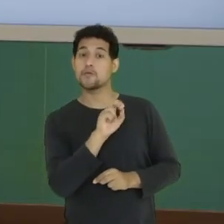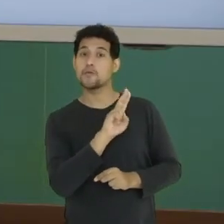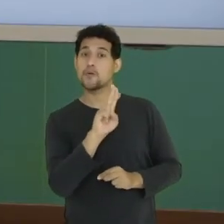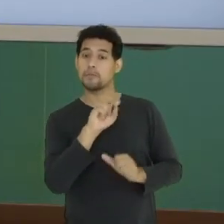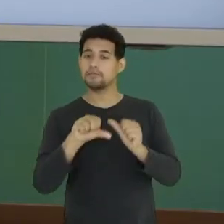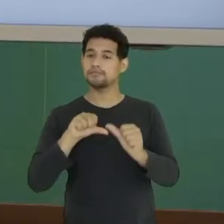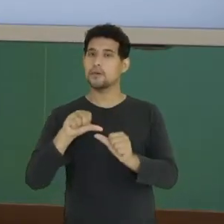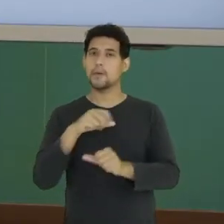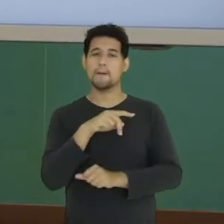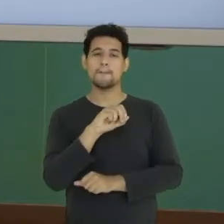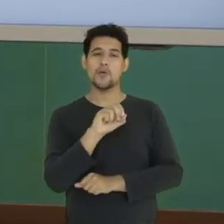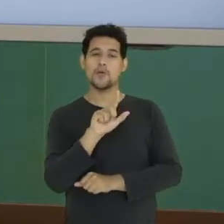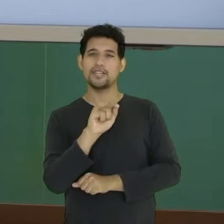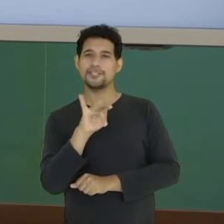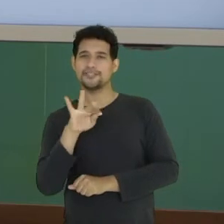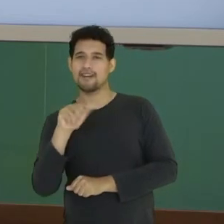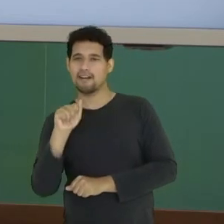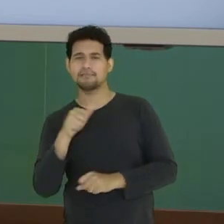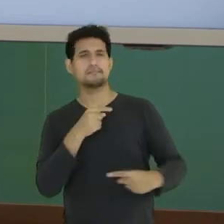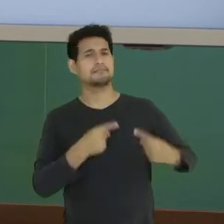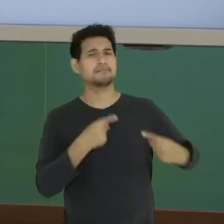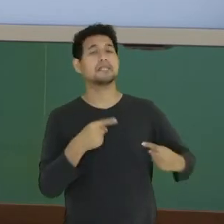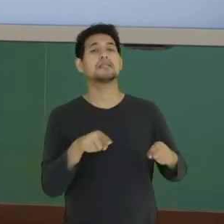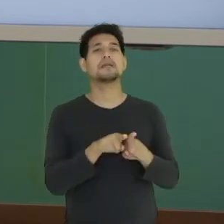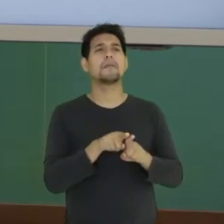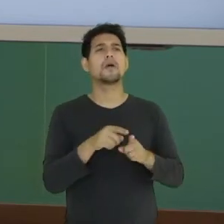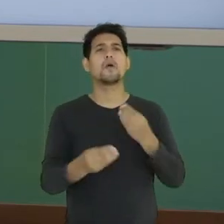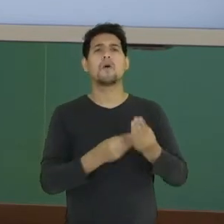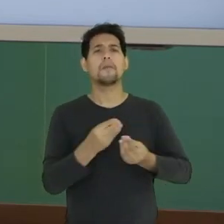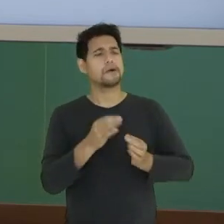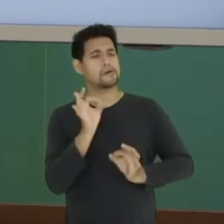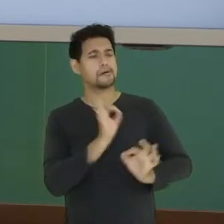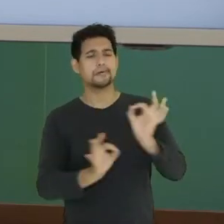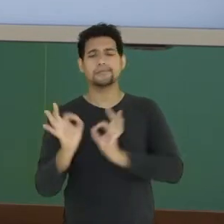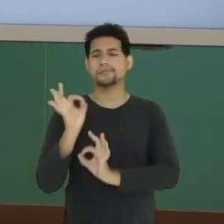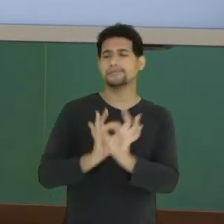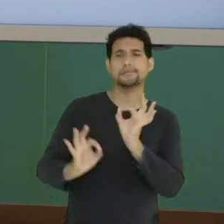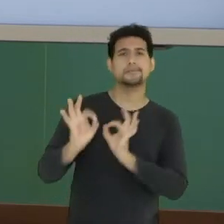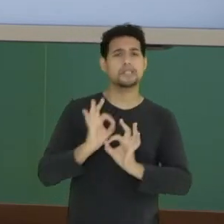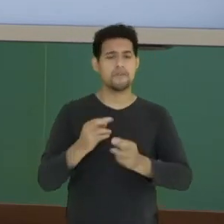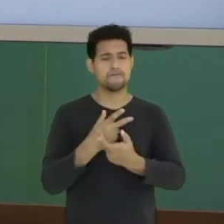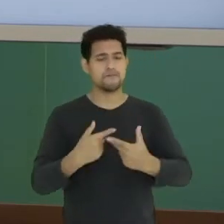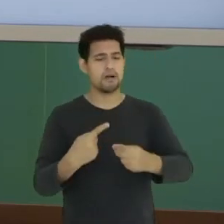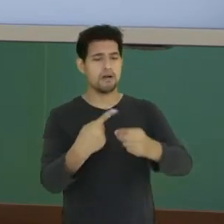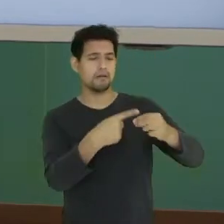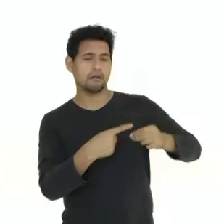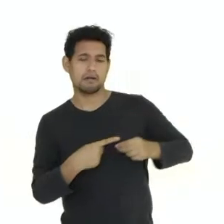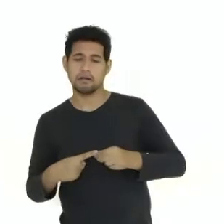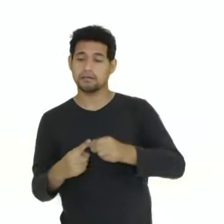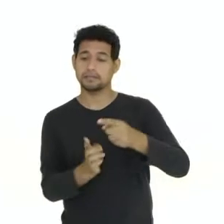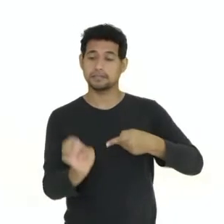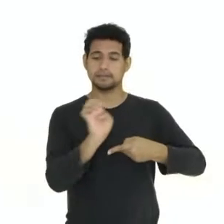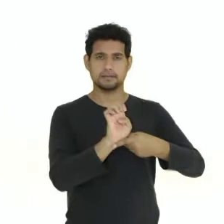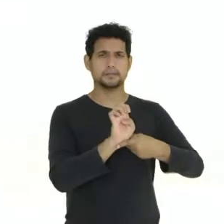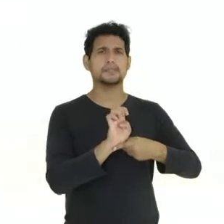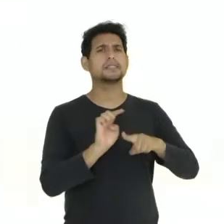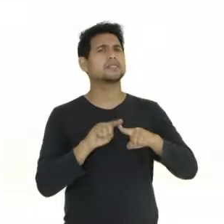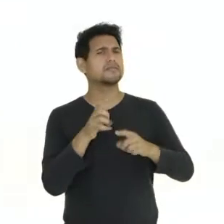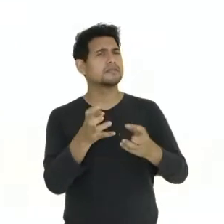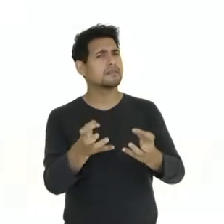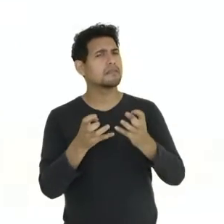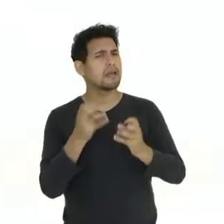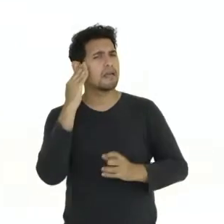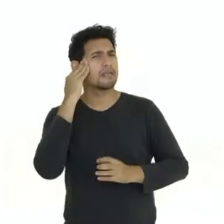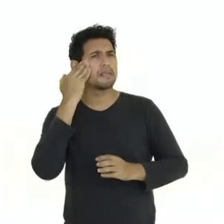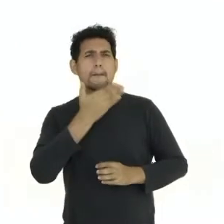condições geográficas e econômicas contribuíram na organização das cidades-estado. Caso você queira entender